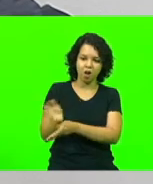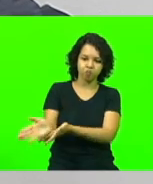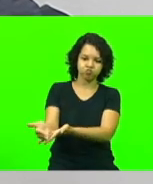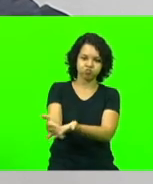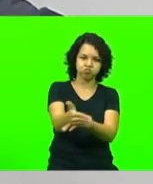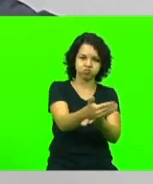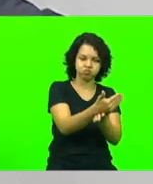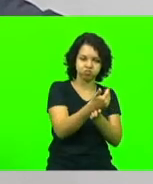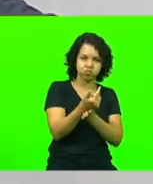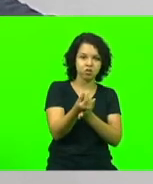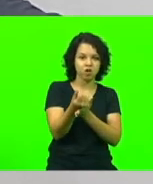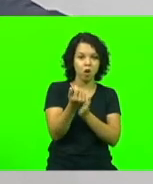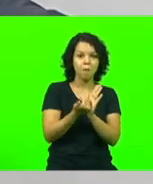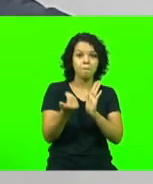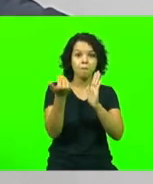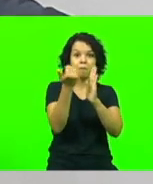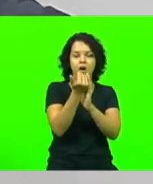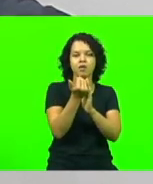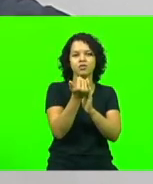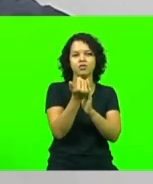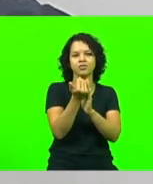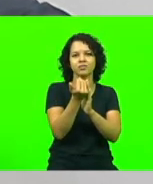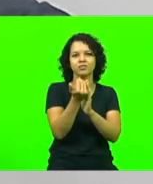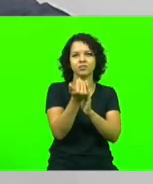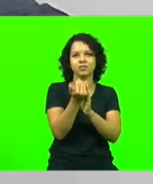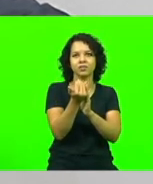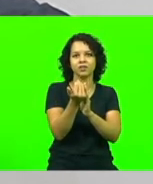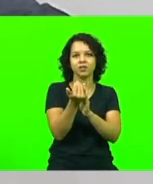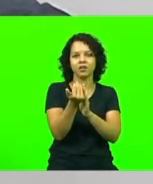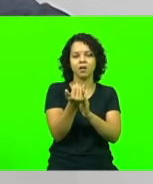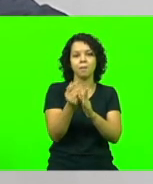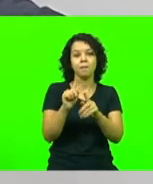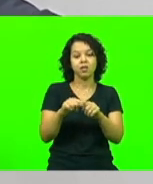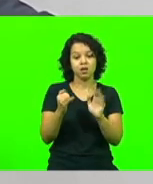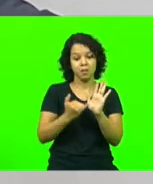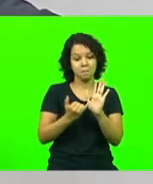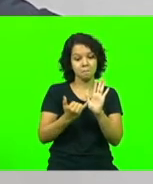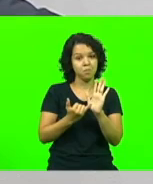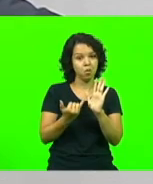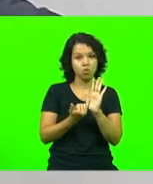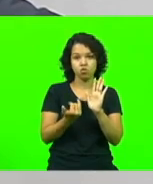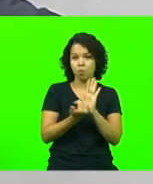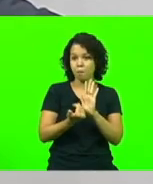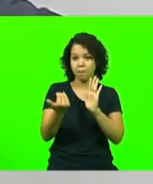ganhando mais dinheiro? Sim, mas ele está tributando mais.